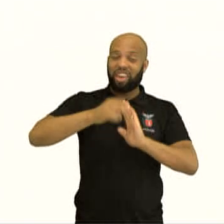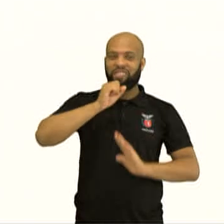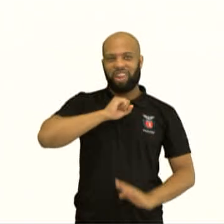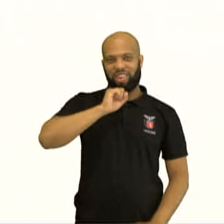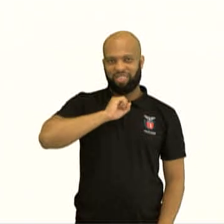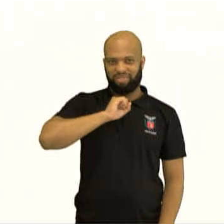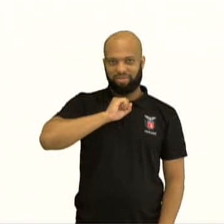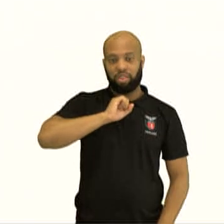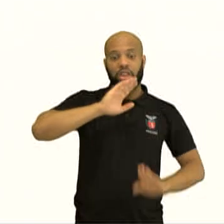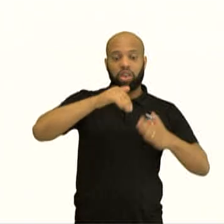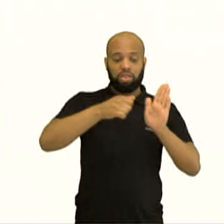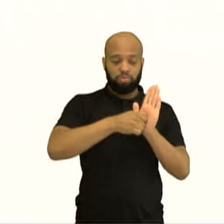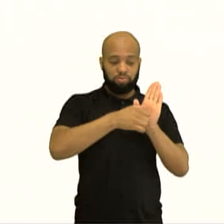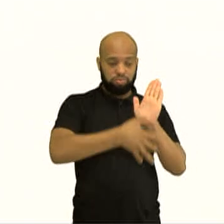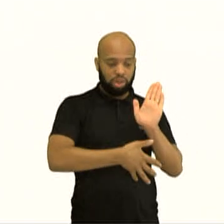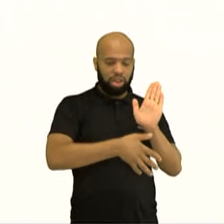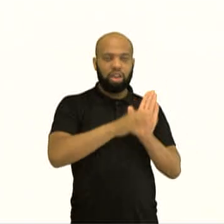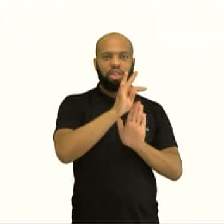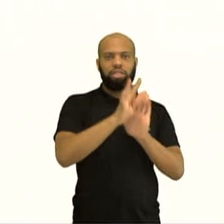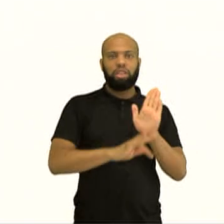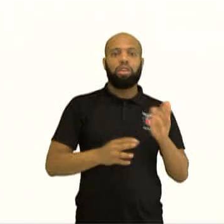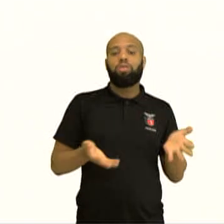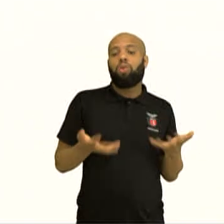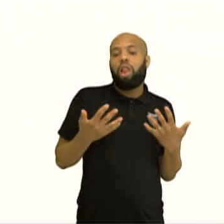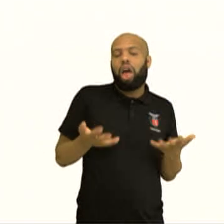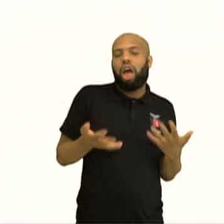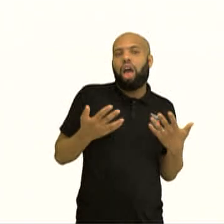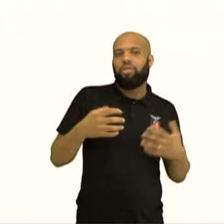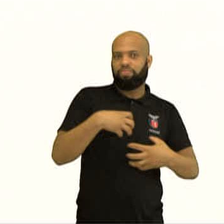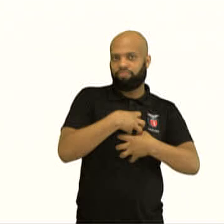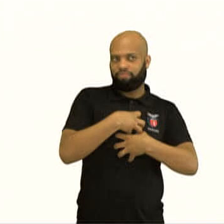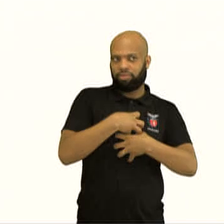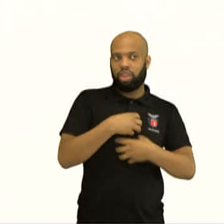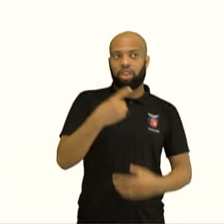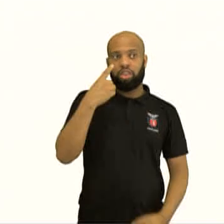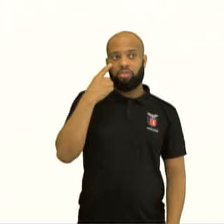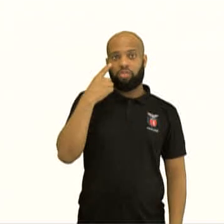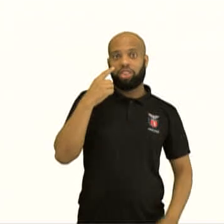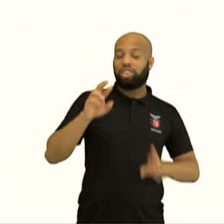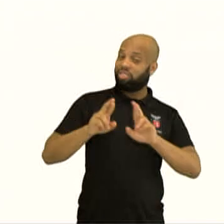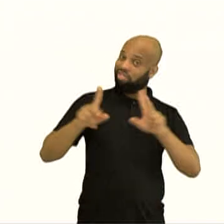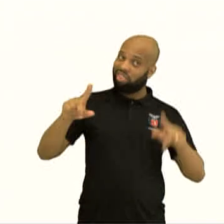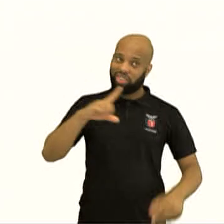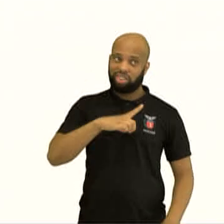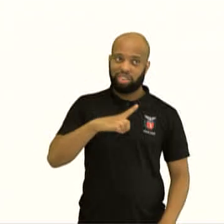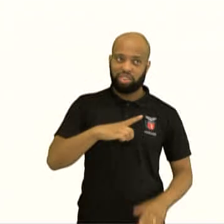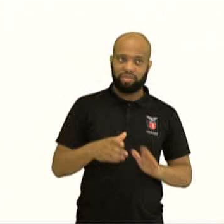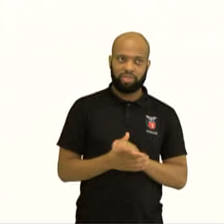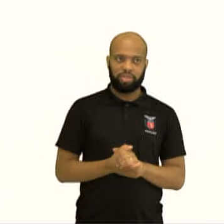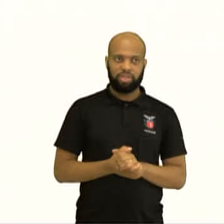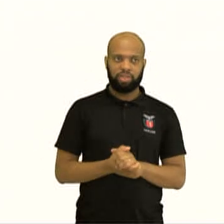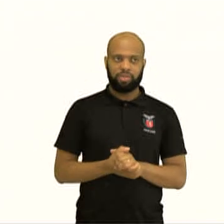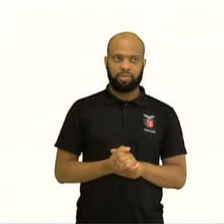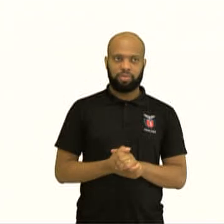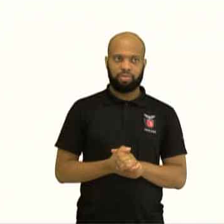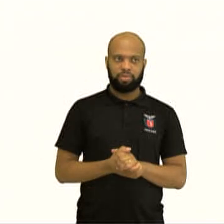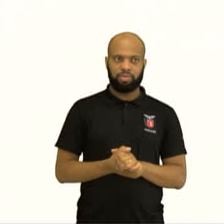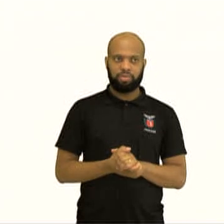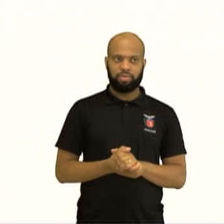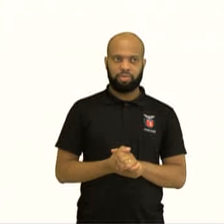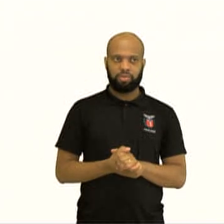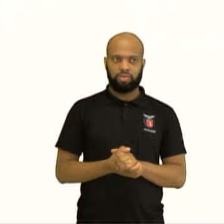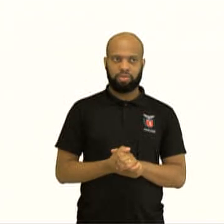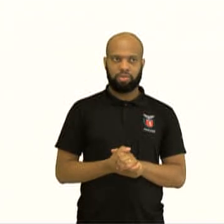linguagem deixam o texto tão leve, tão suave. Olha a diferença aqui, né? Sem que nos